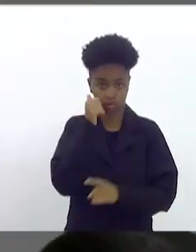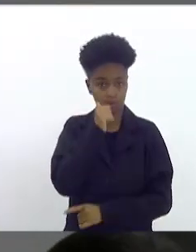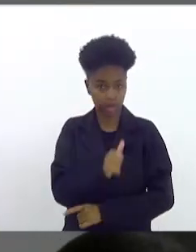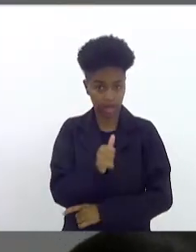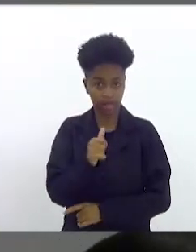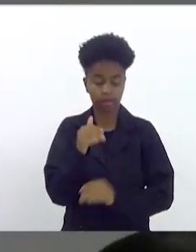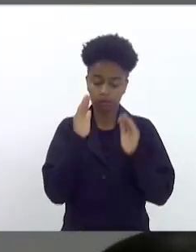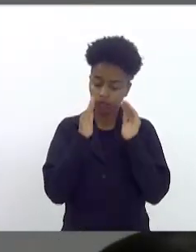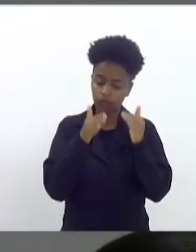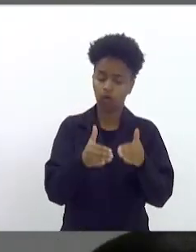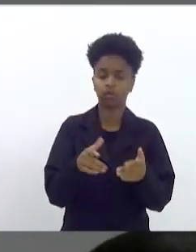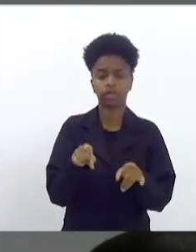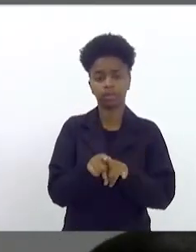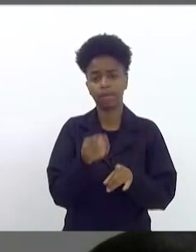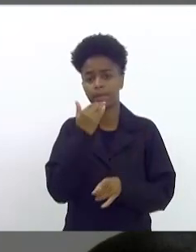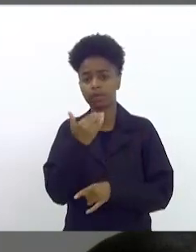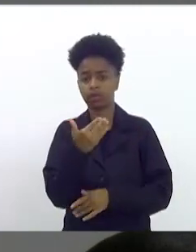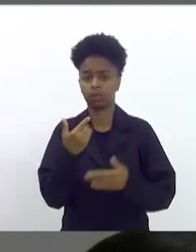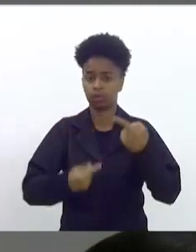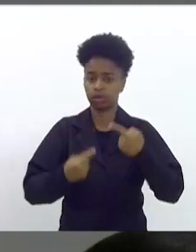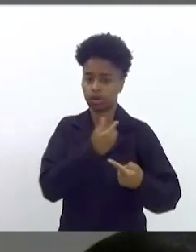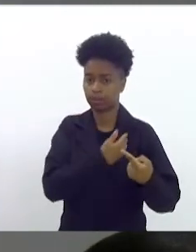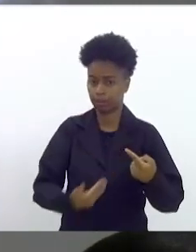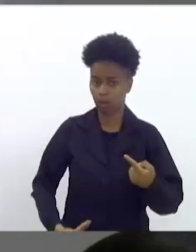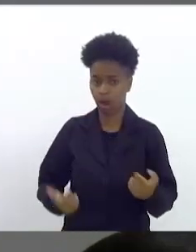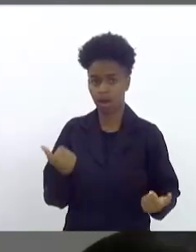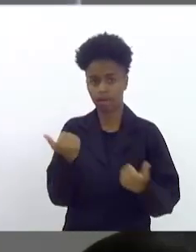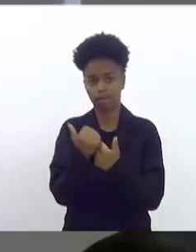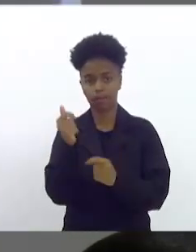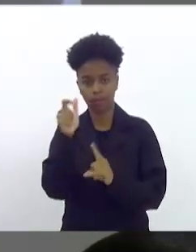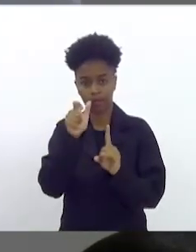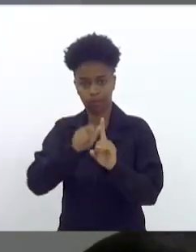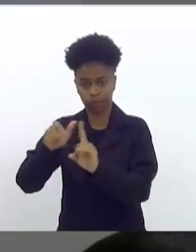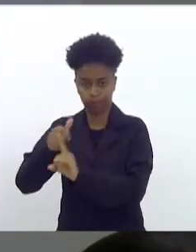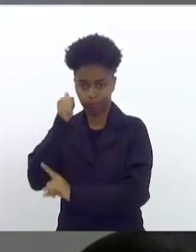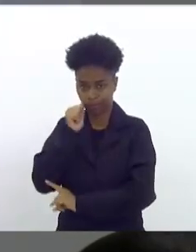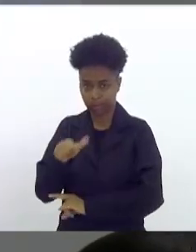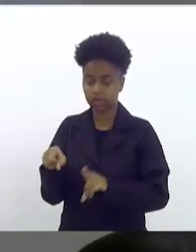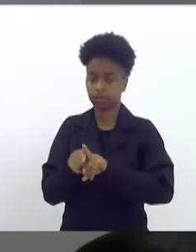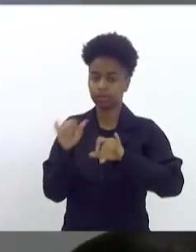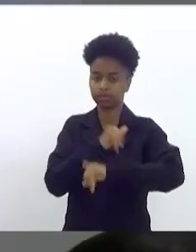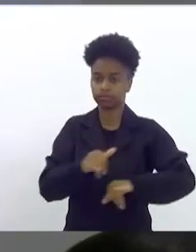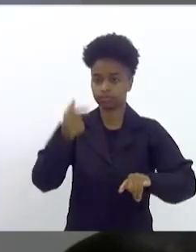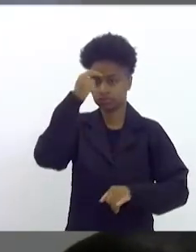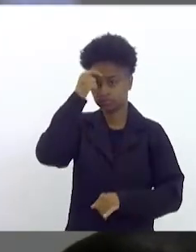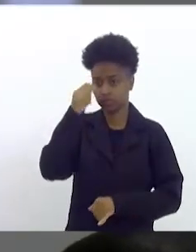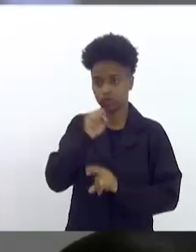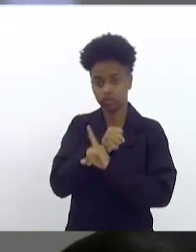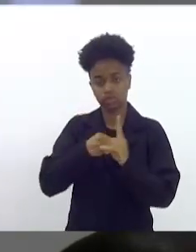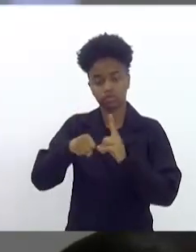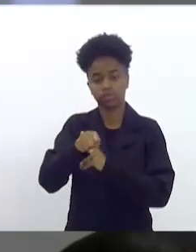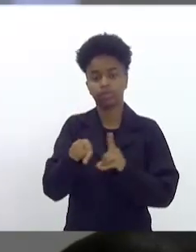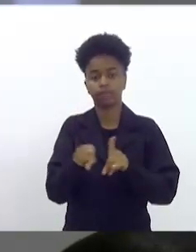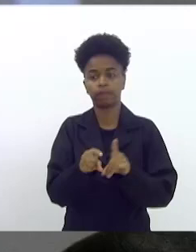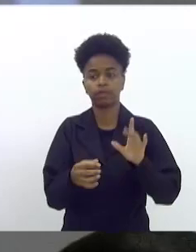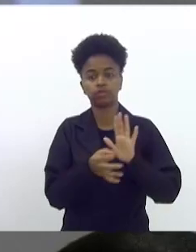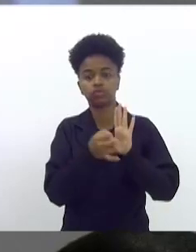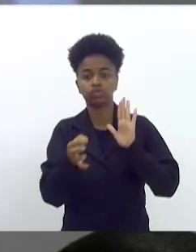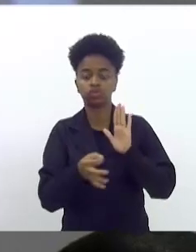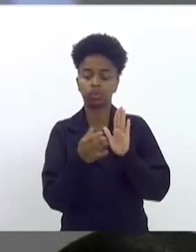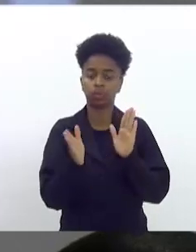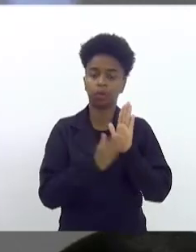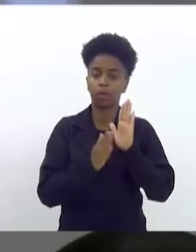trabalhar cobrando políticas públicas de apoio às vítimas, conscientizando a sociedade e sugerindo propostas